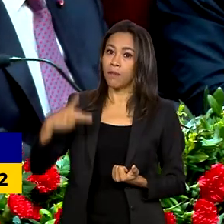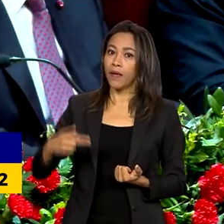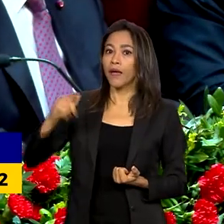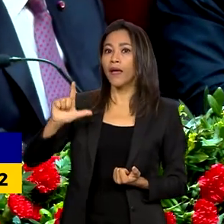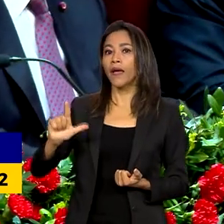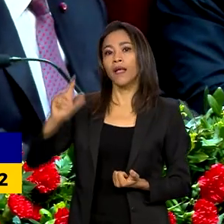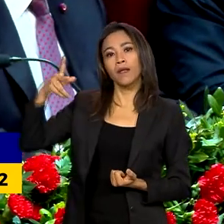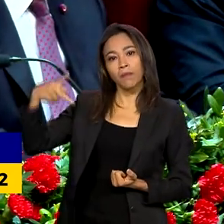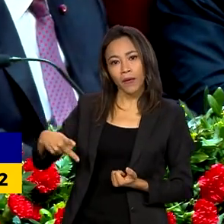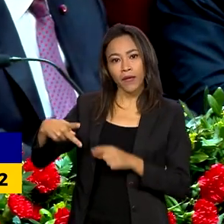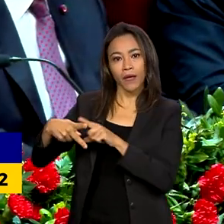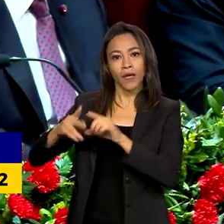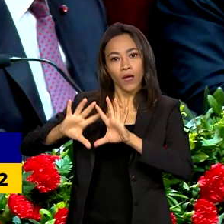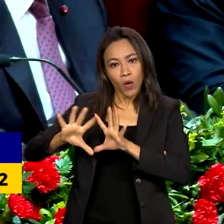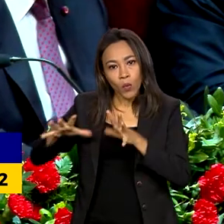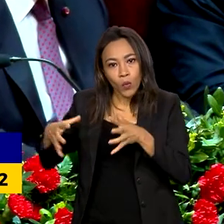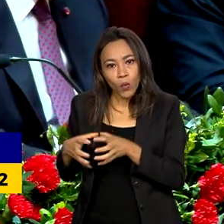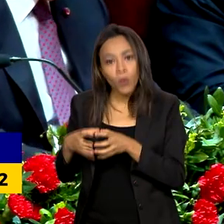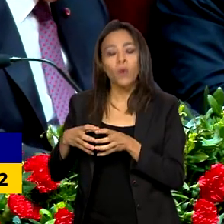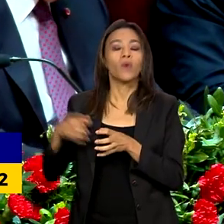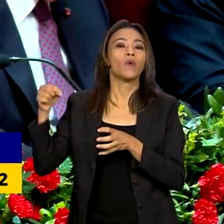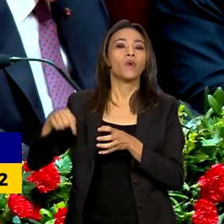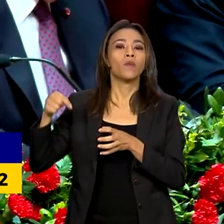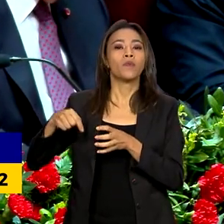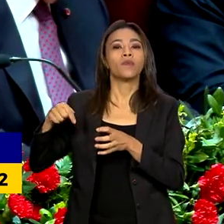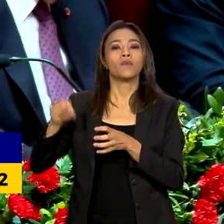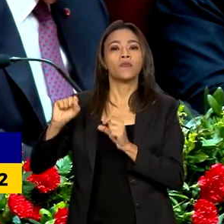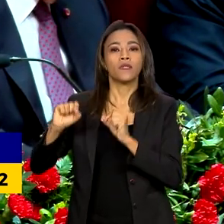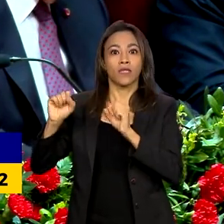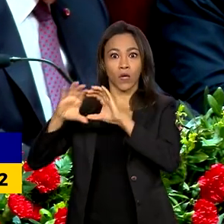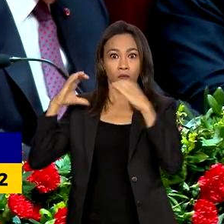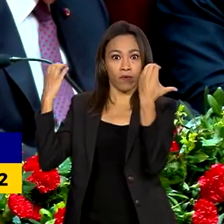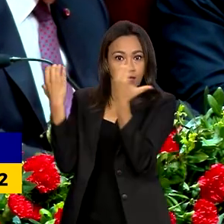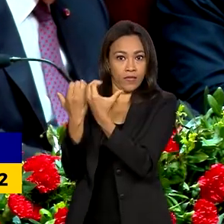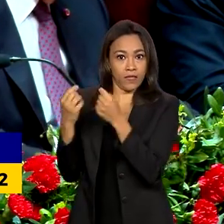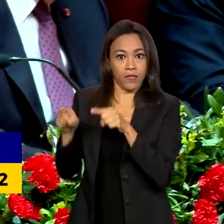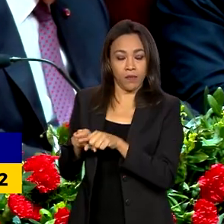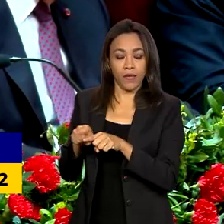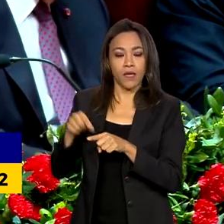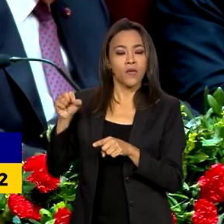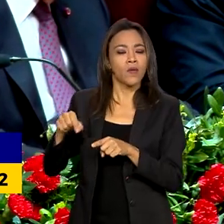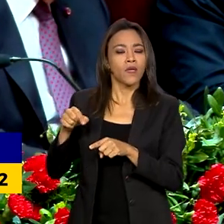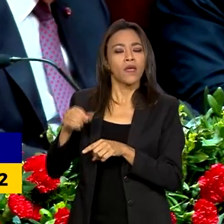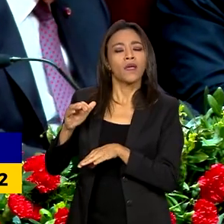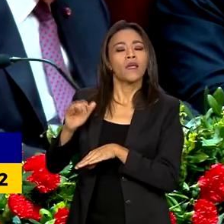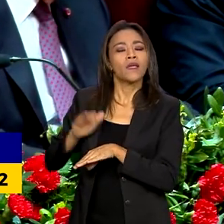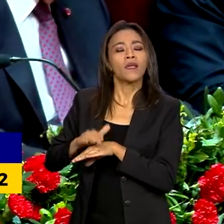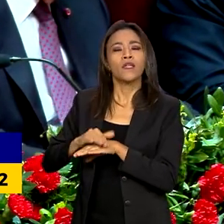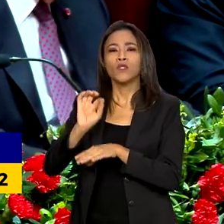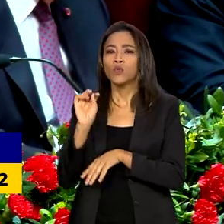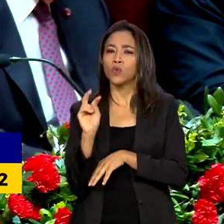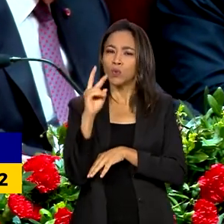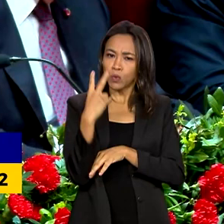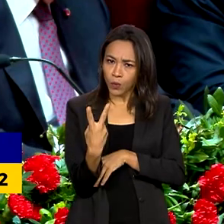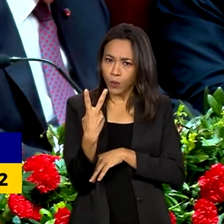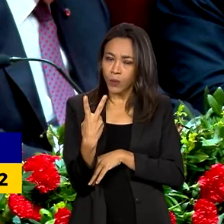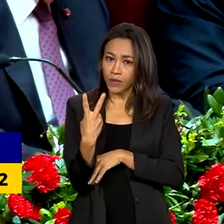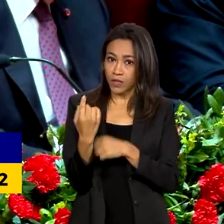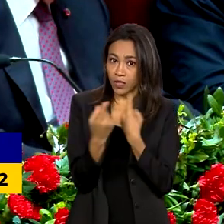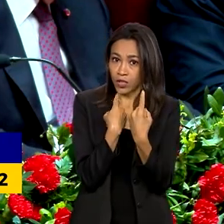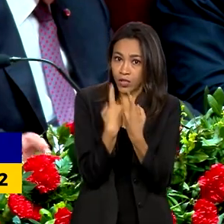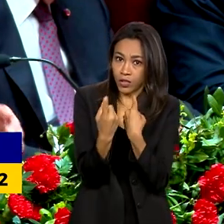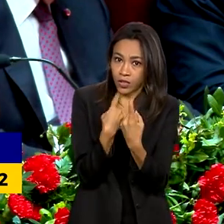membro observador da Conferência Ibero-Americana, iniciativa que aproxima duas importantes esferas de diálogo e